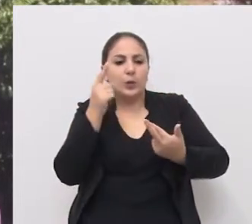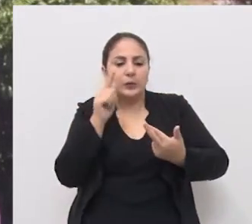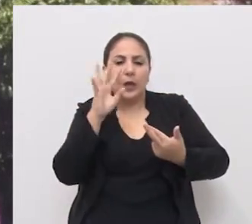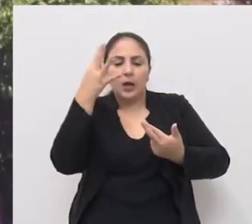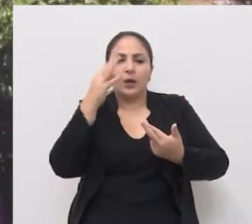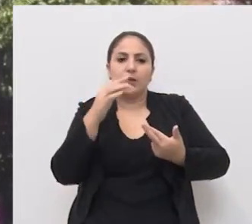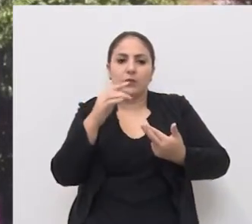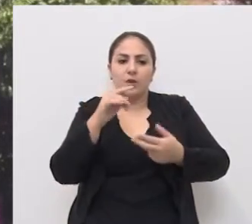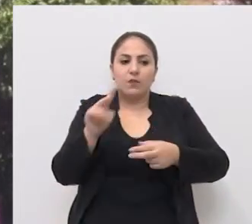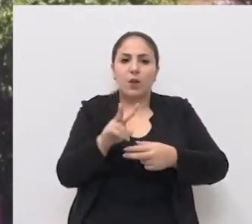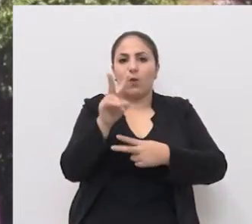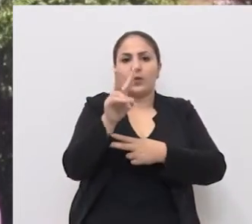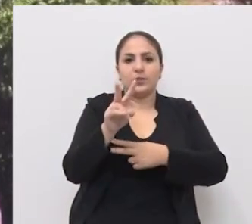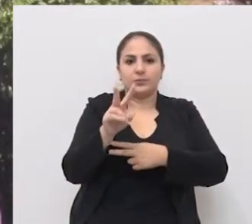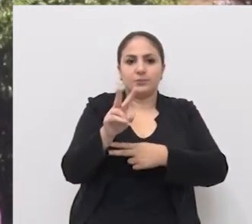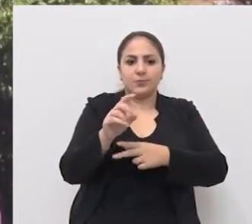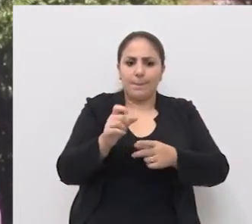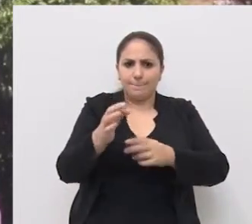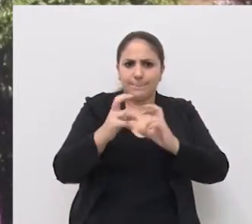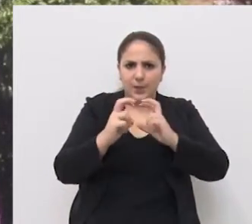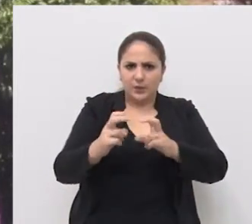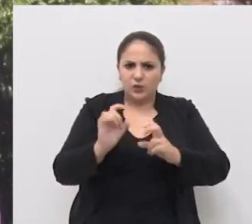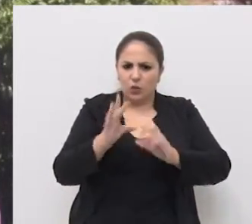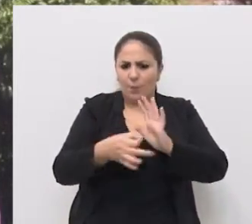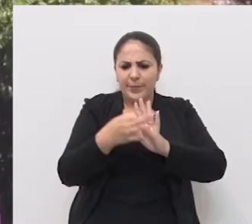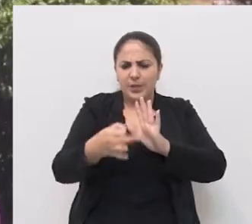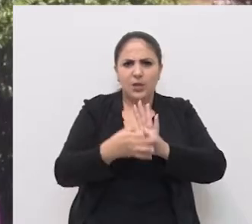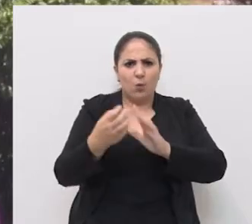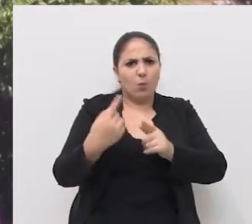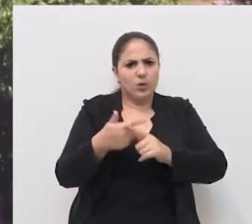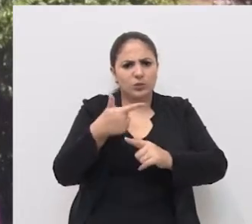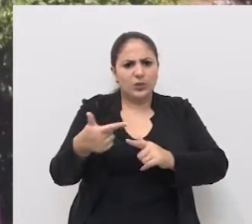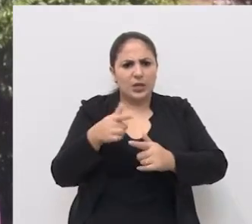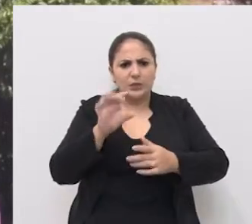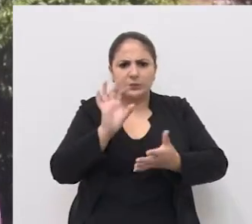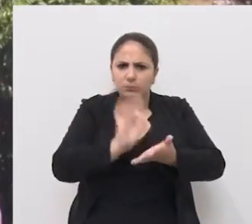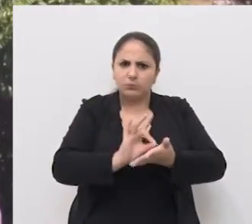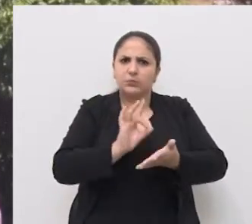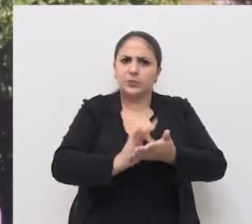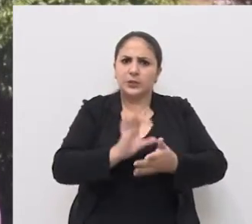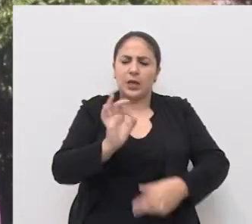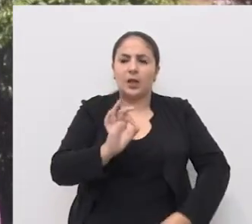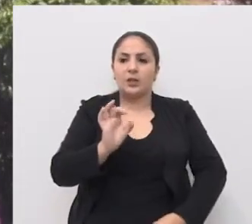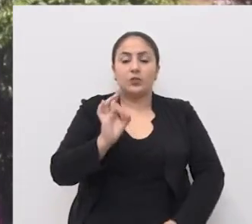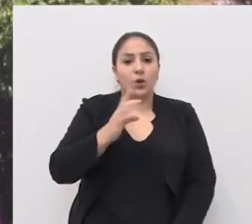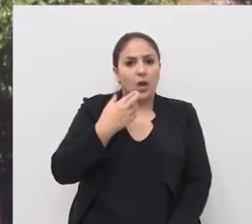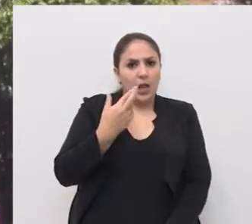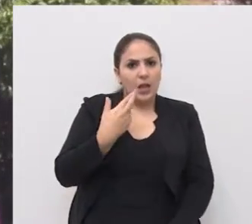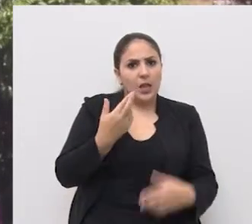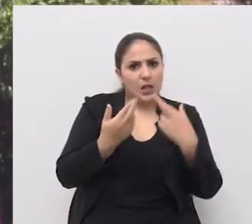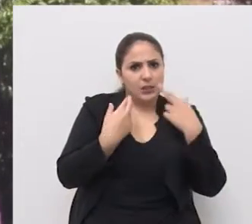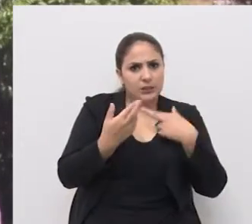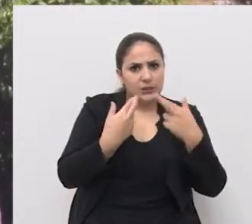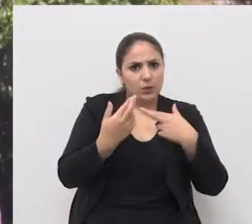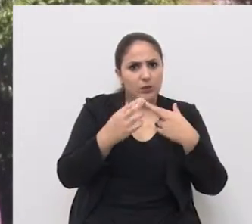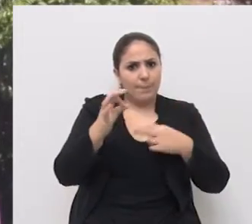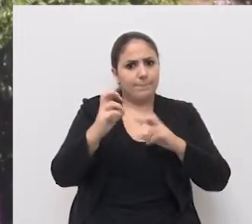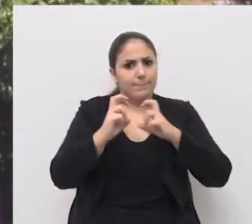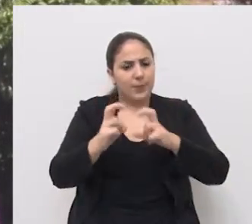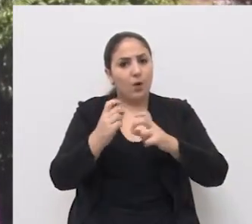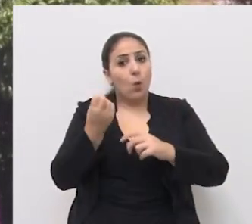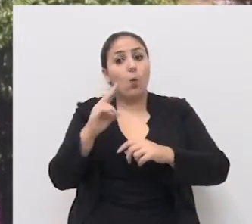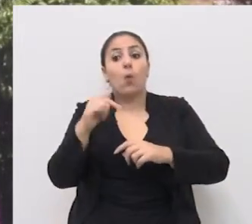reúne para decidir valor de passagem, ou para opinar, melhor dizendo, já que não é um conselho deliberativo, mas para opinar com relação ao valor da passagem ou se tem